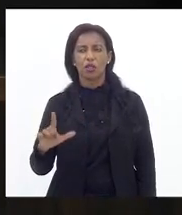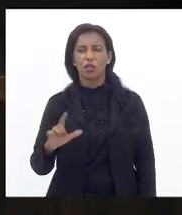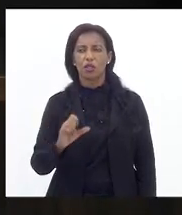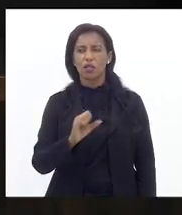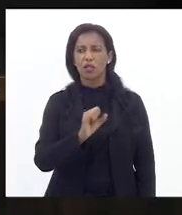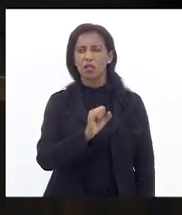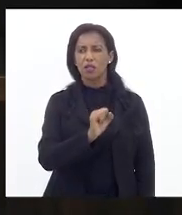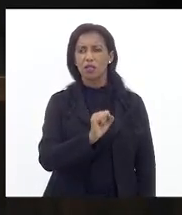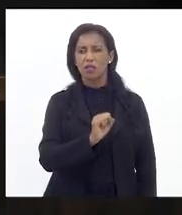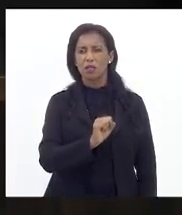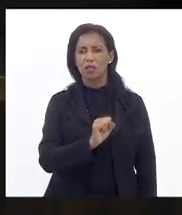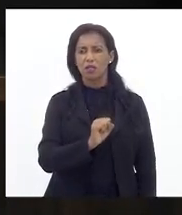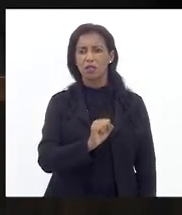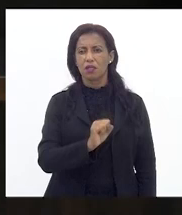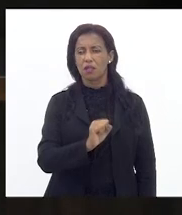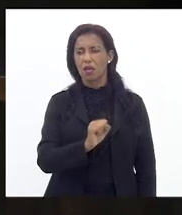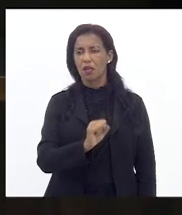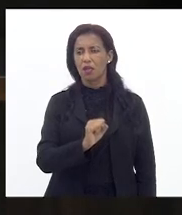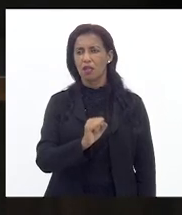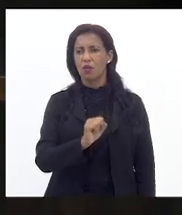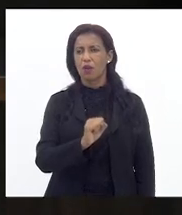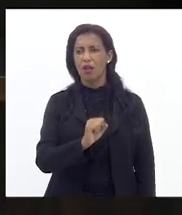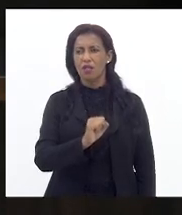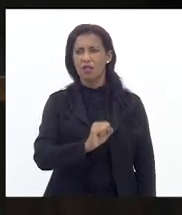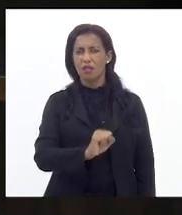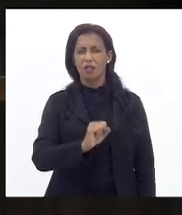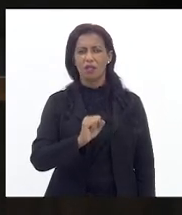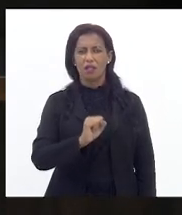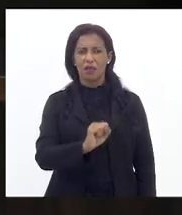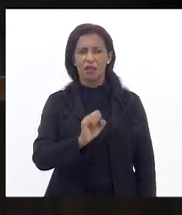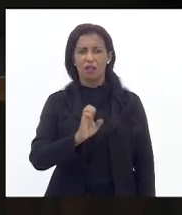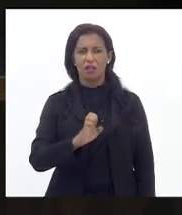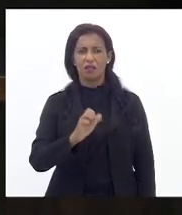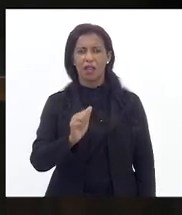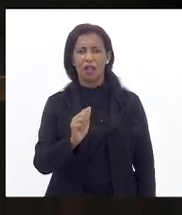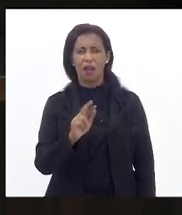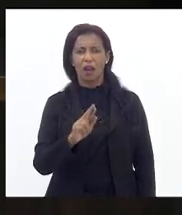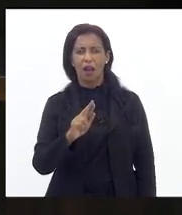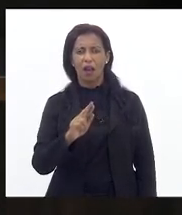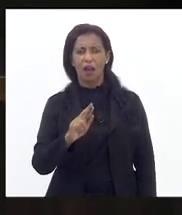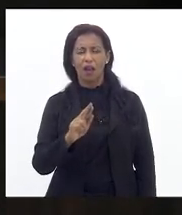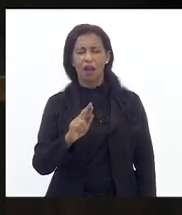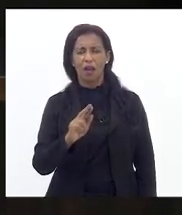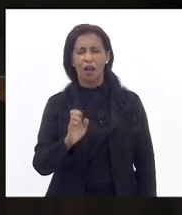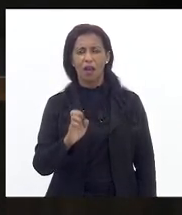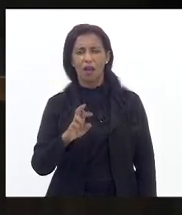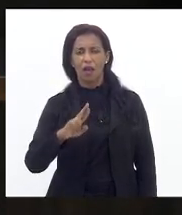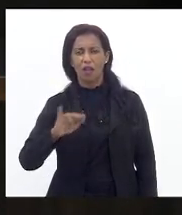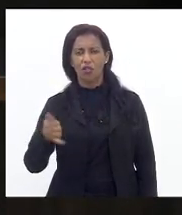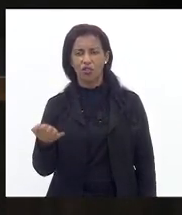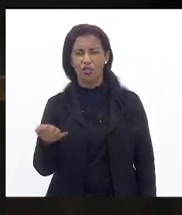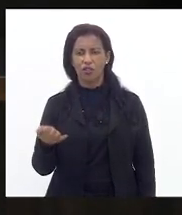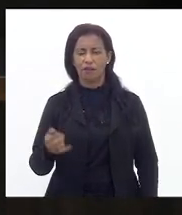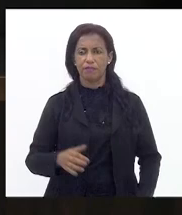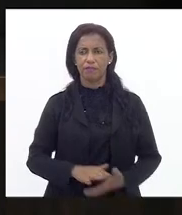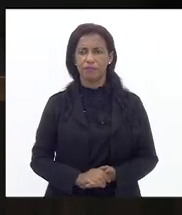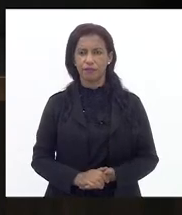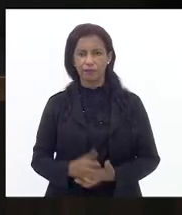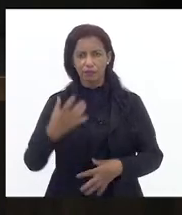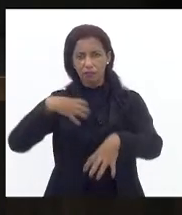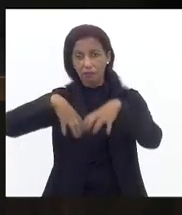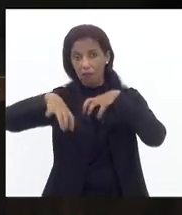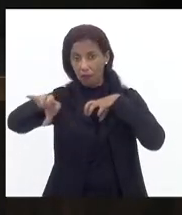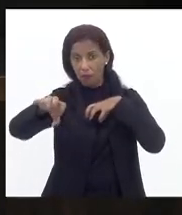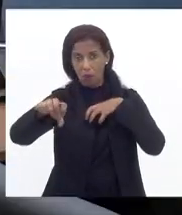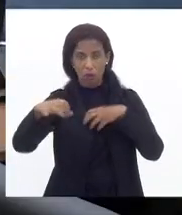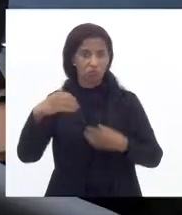ela e acenou e se inscreveu remotamente quero saber se ela ainda se